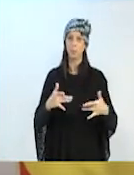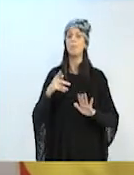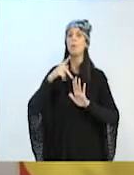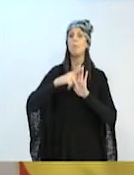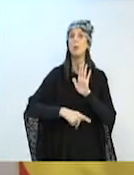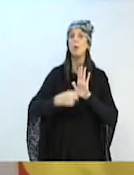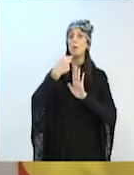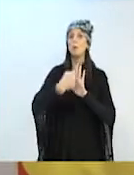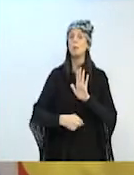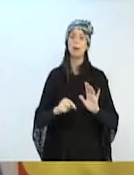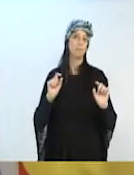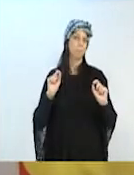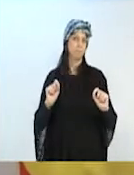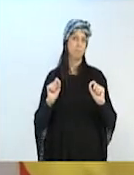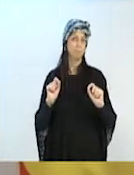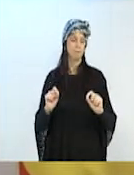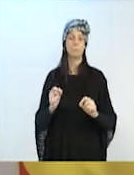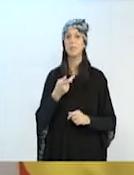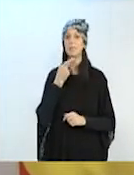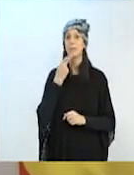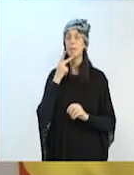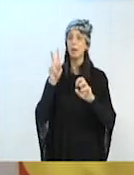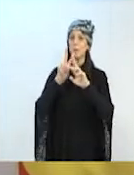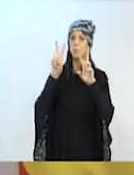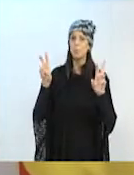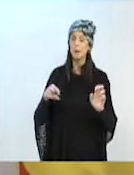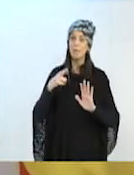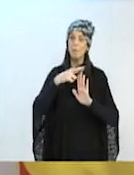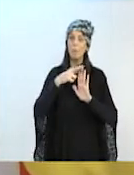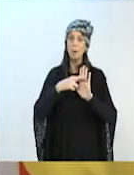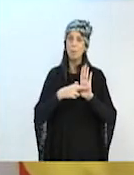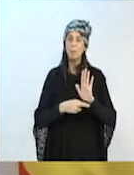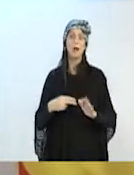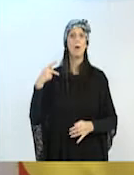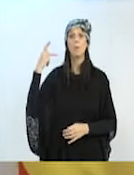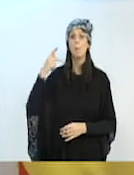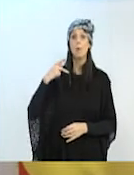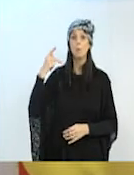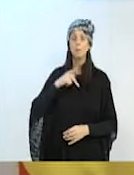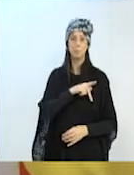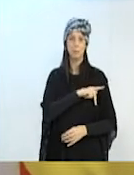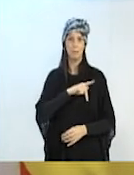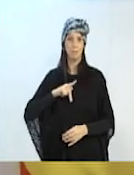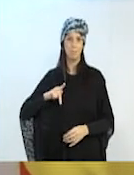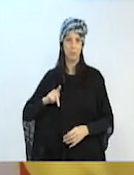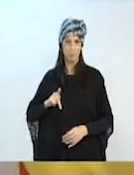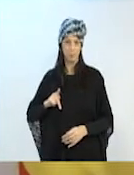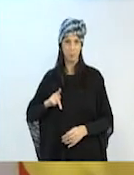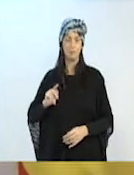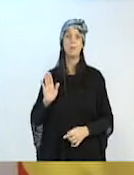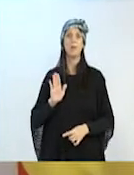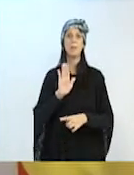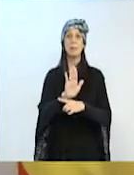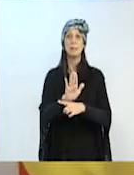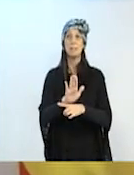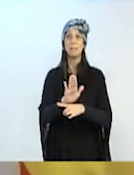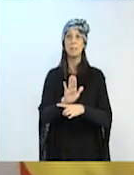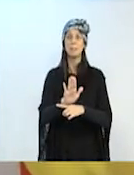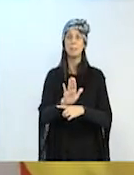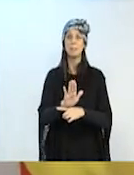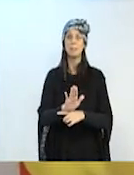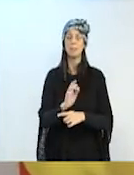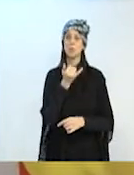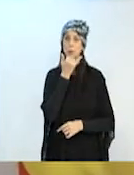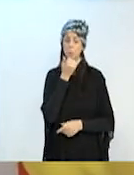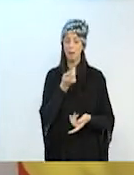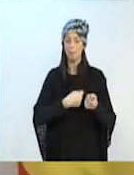projeto, ele traz o regramento, ele traz a política pública, ele traz a política da assistência, da